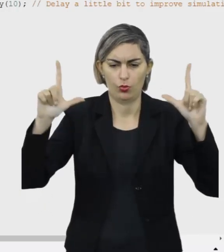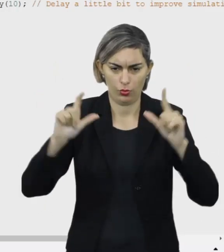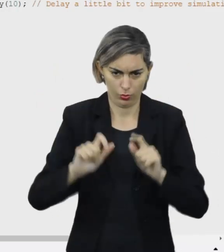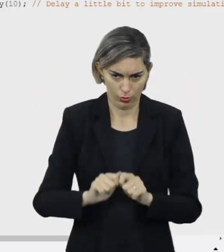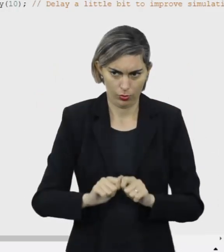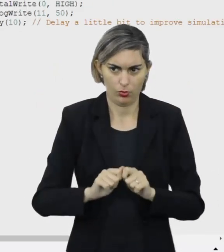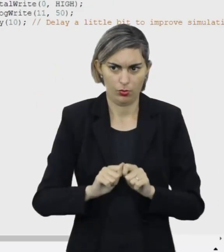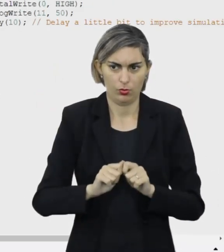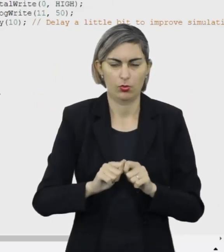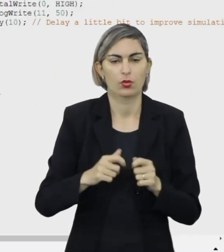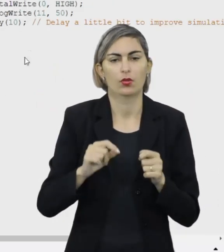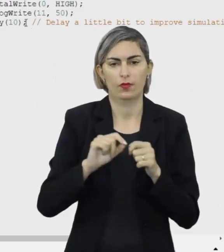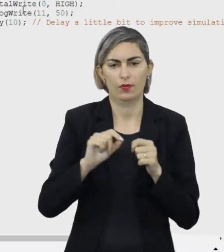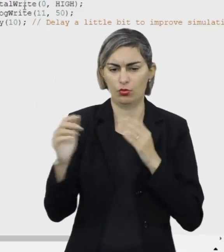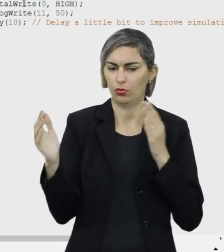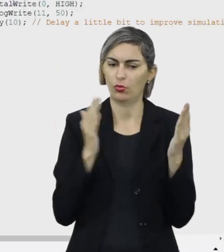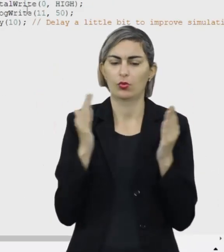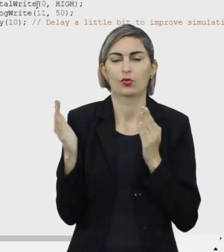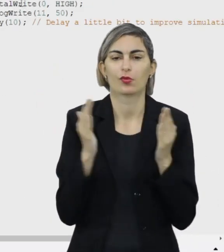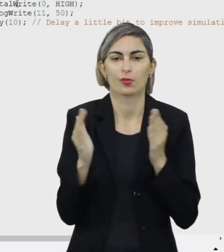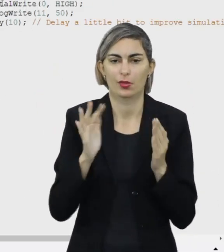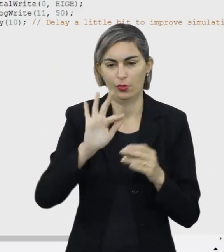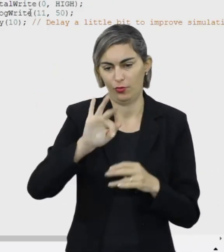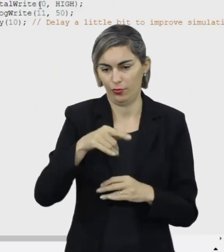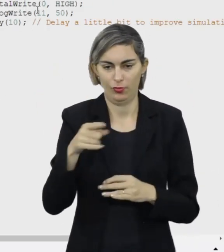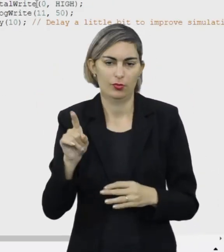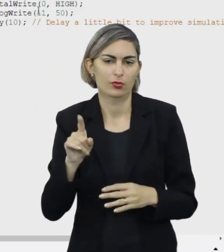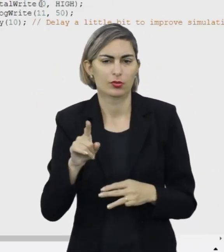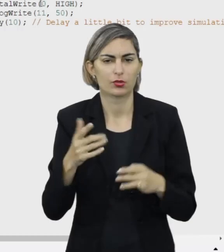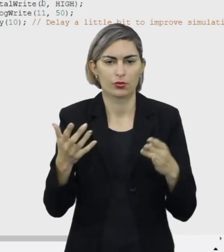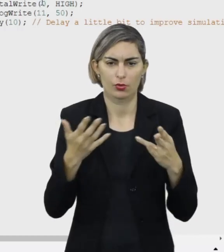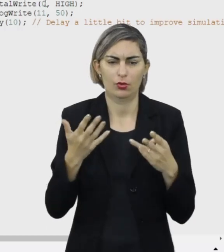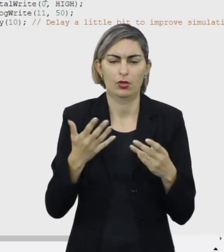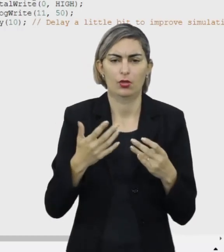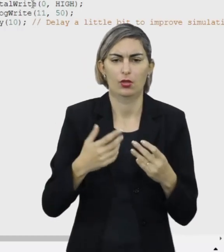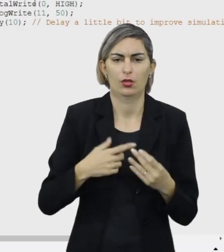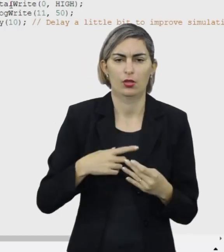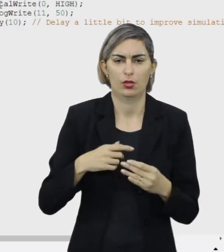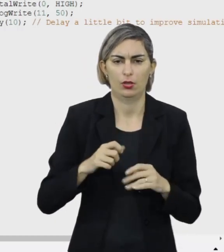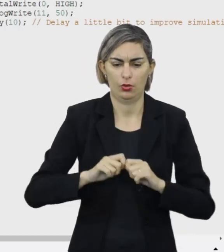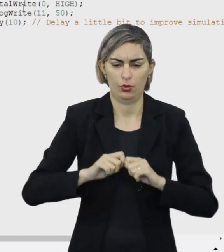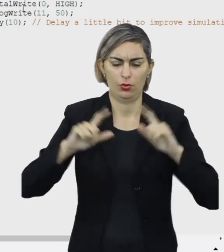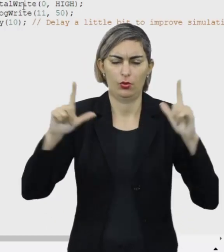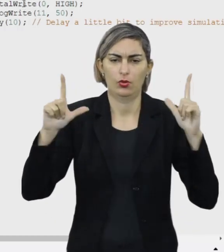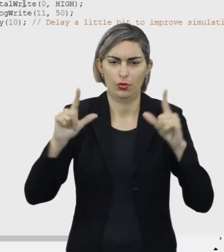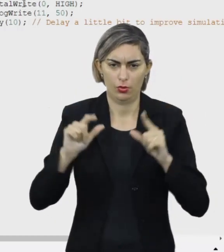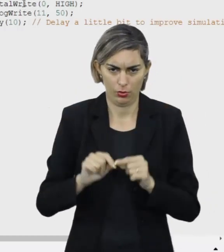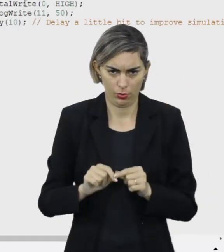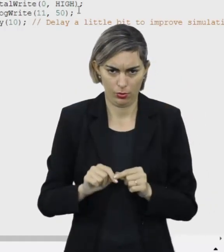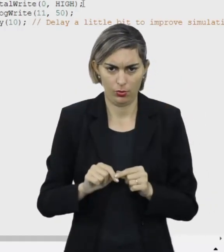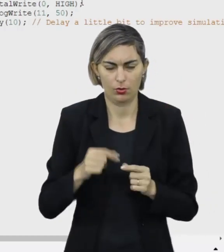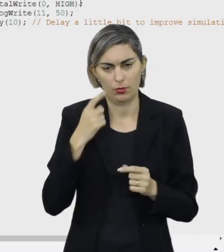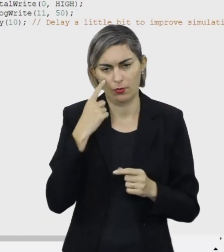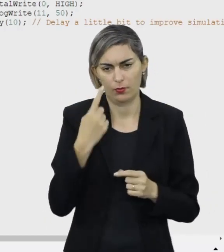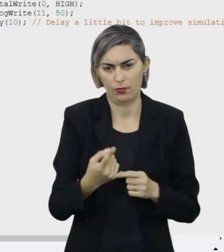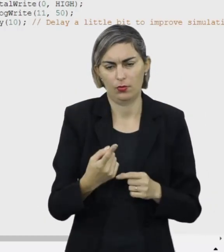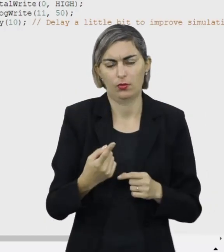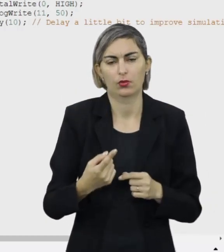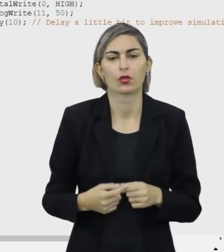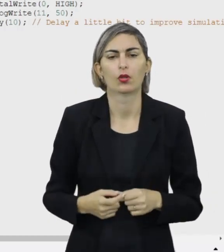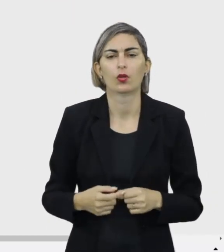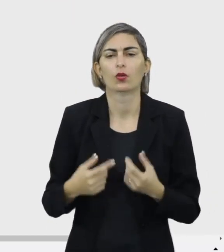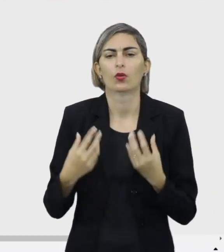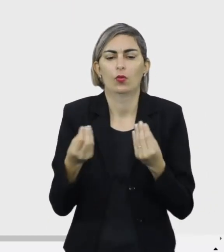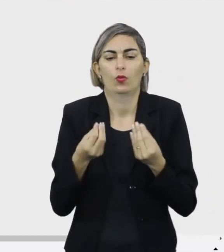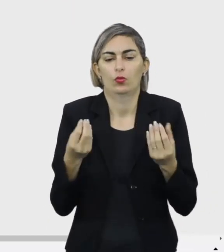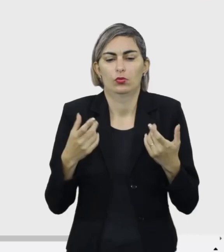colocar aqui, ó, só para você comparar as funções. Ó, quando a gente quer ligar ou desligar, é digital write, tá vendo? High.